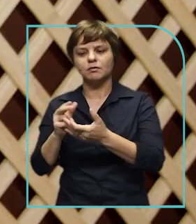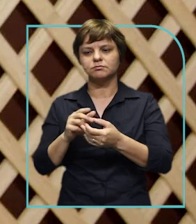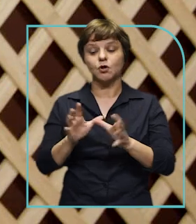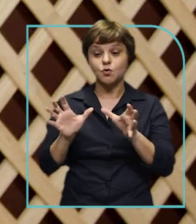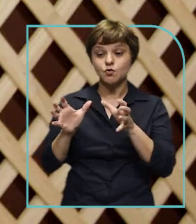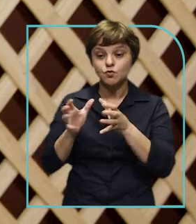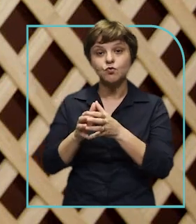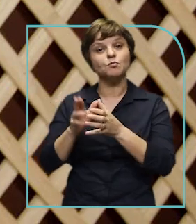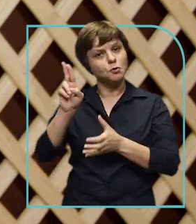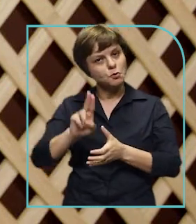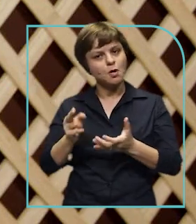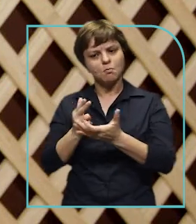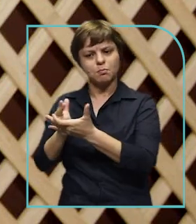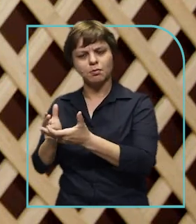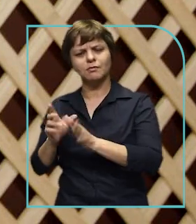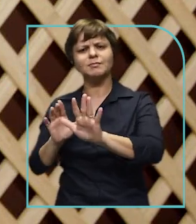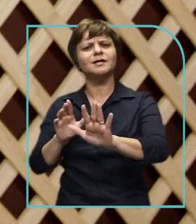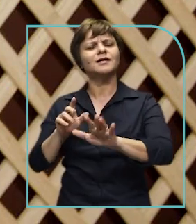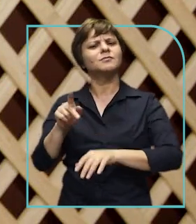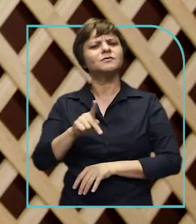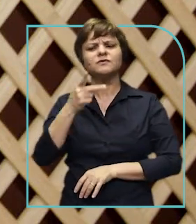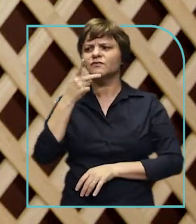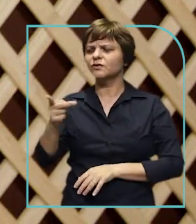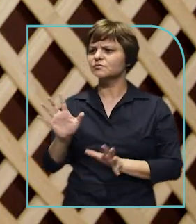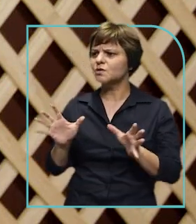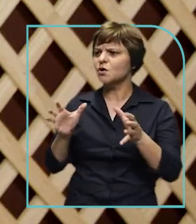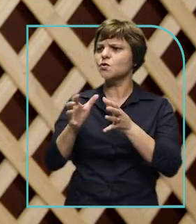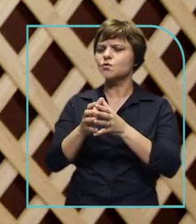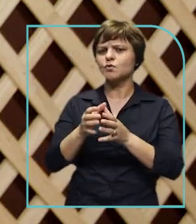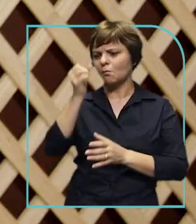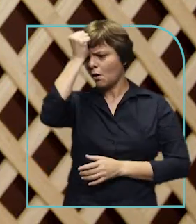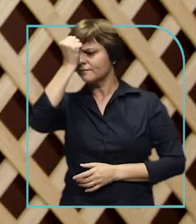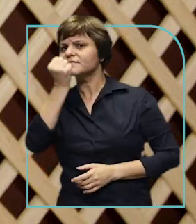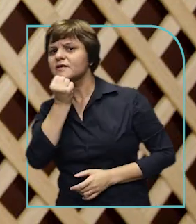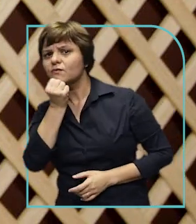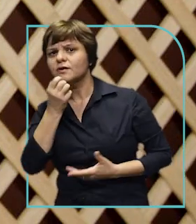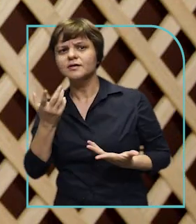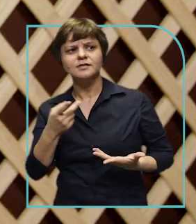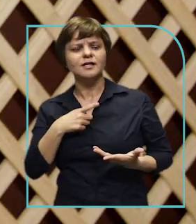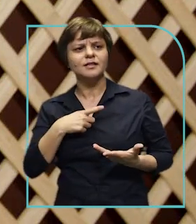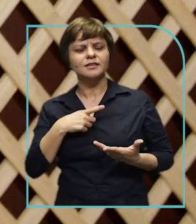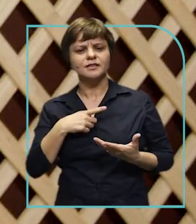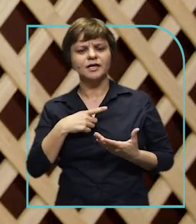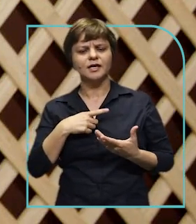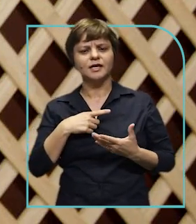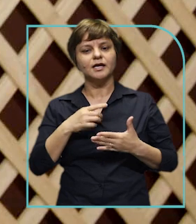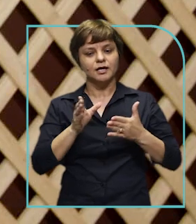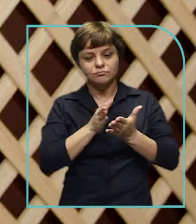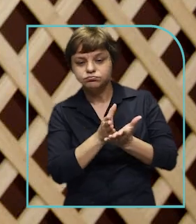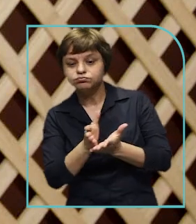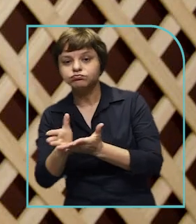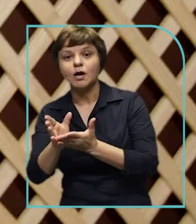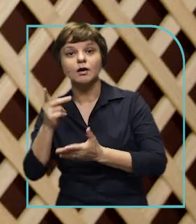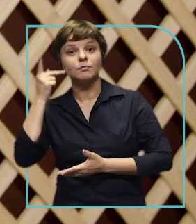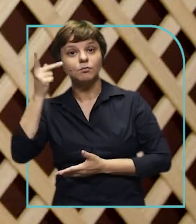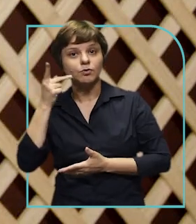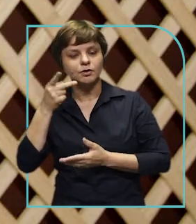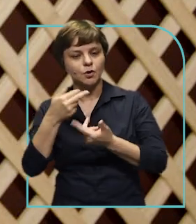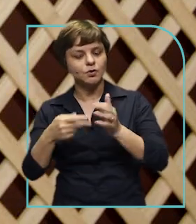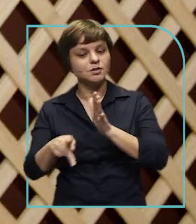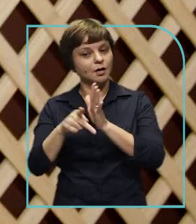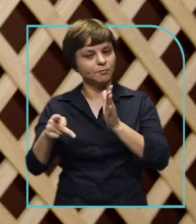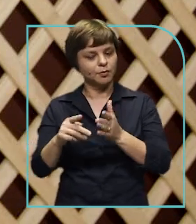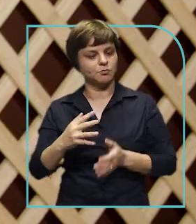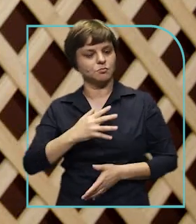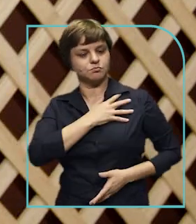grupos armados. Olha, professor, mas você falou que ele não é um grupo terrorista, ele tem o seu braço político, tem